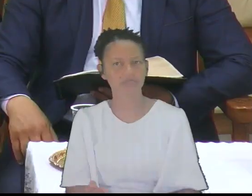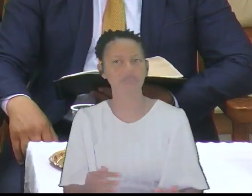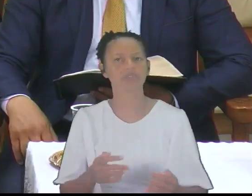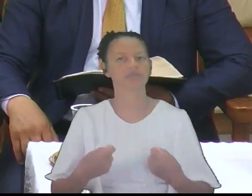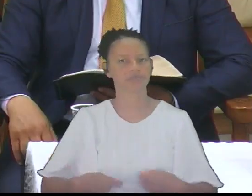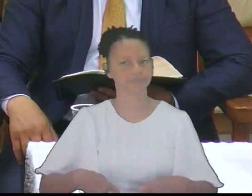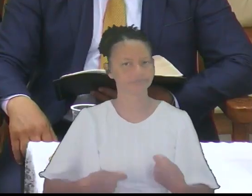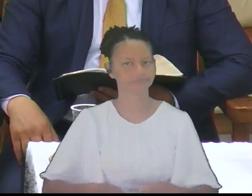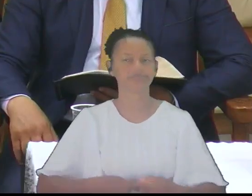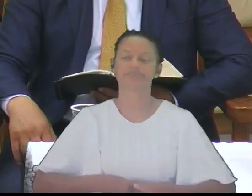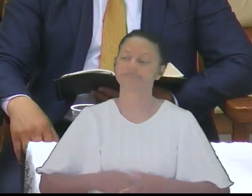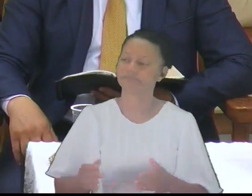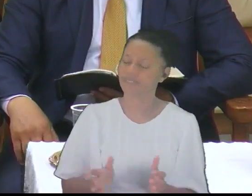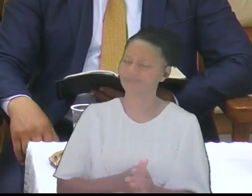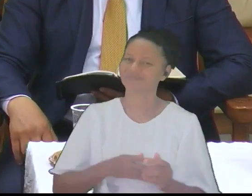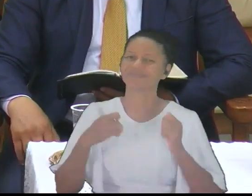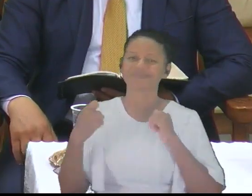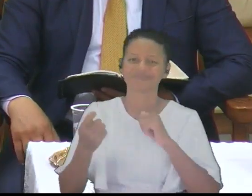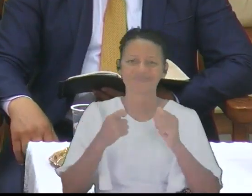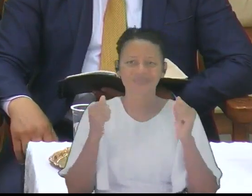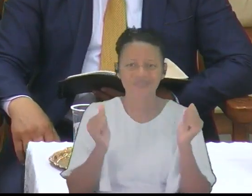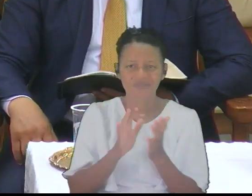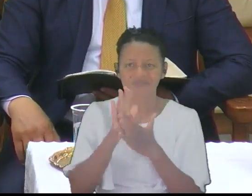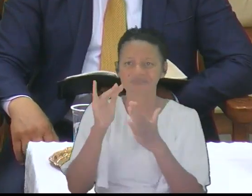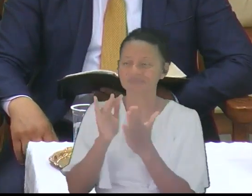Aleluia, louvado seja o nome do Senhor.